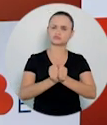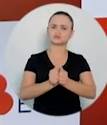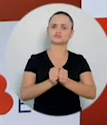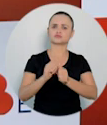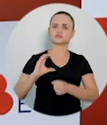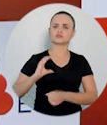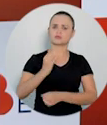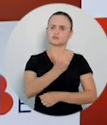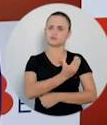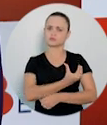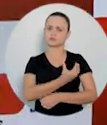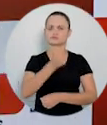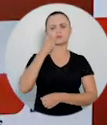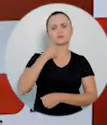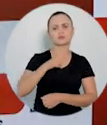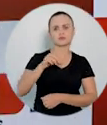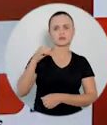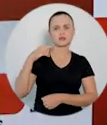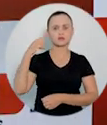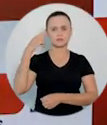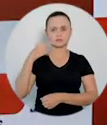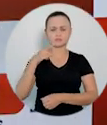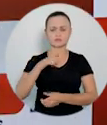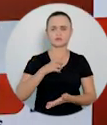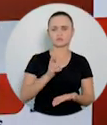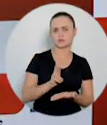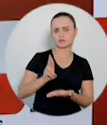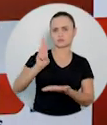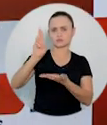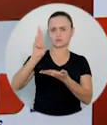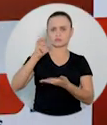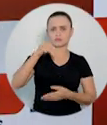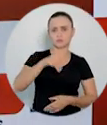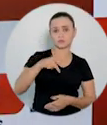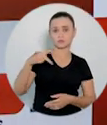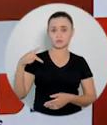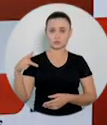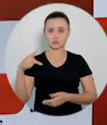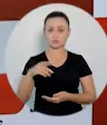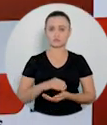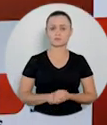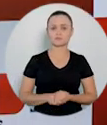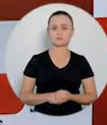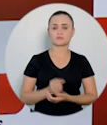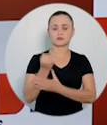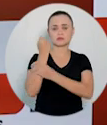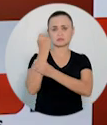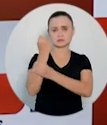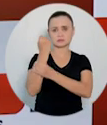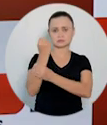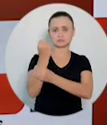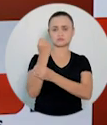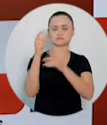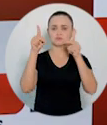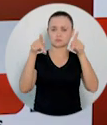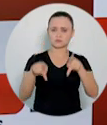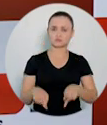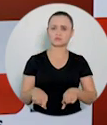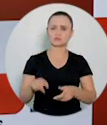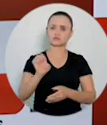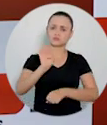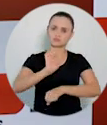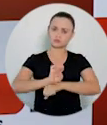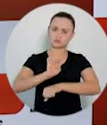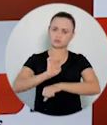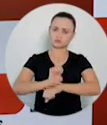junto à Comissão da Mulher Advogada. Contamos com a presença de representantes do Ministério Público, da Secretaria de Segurança Pública do